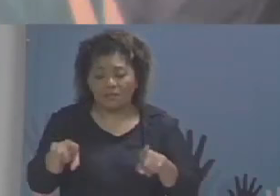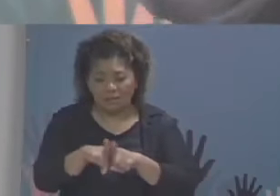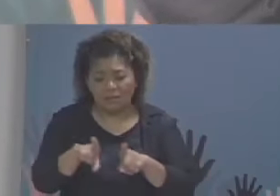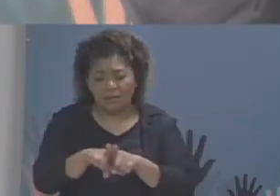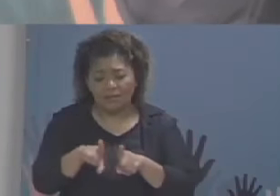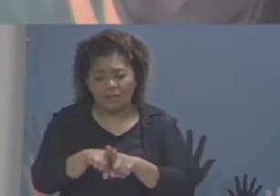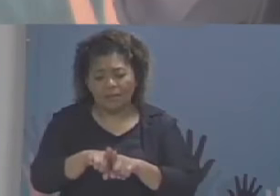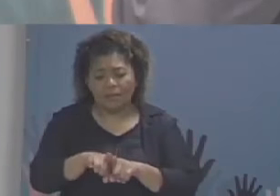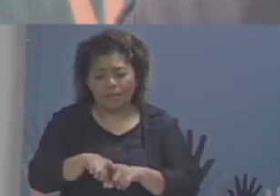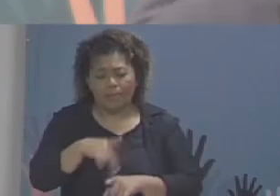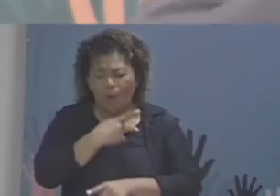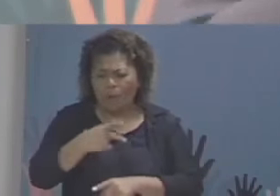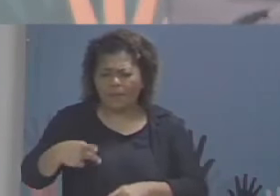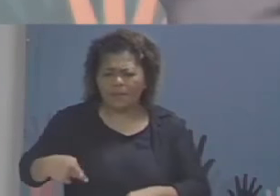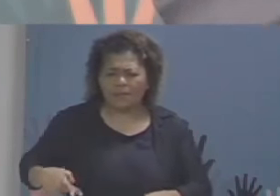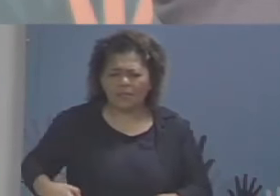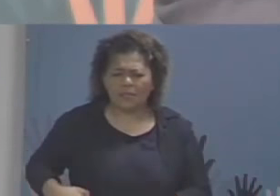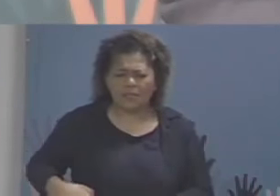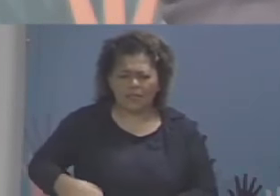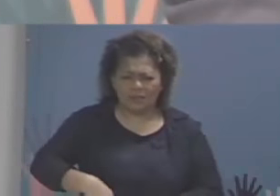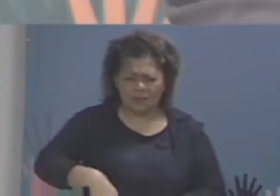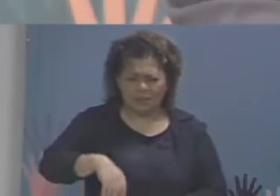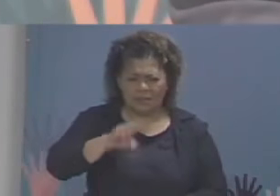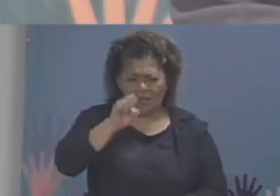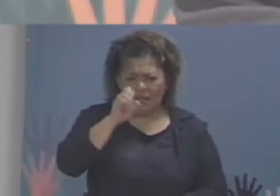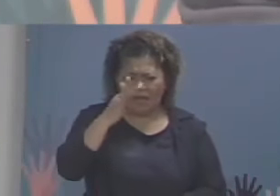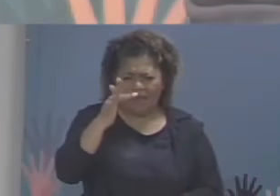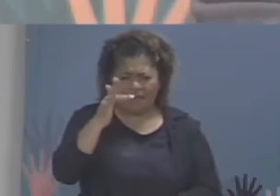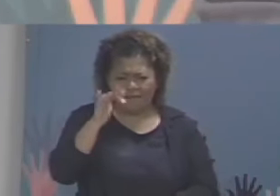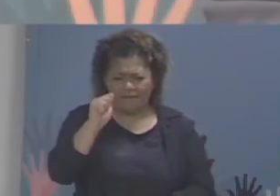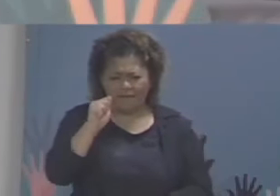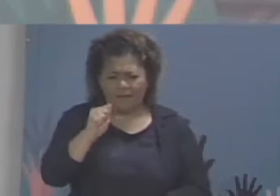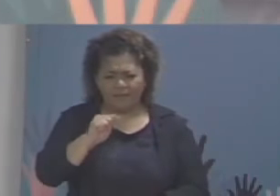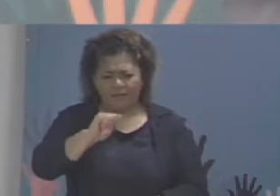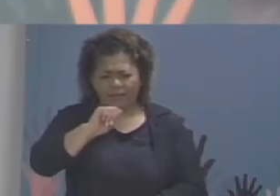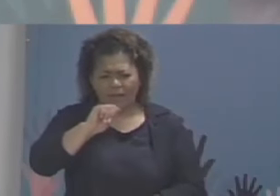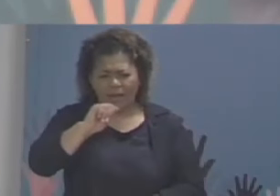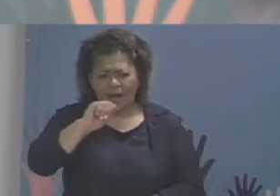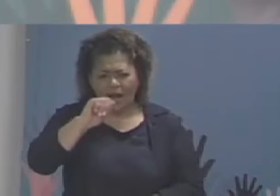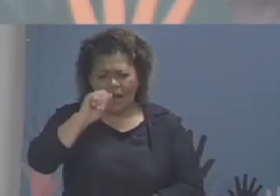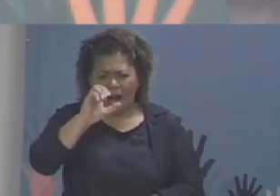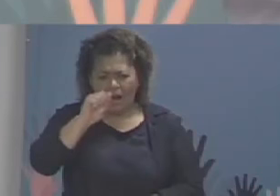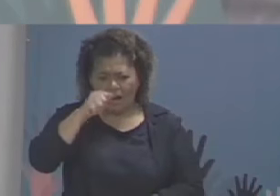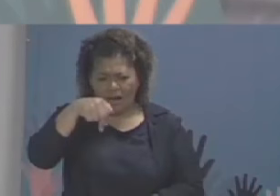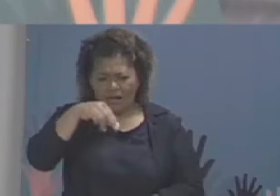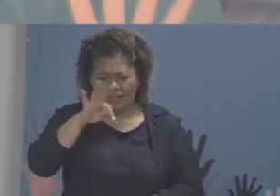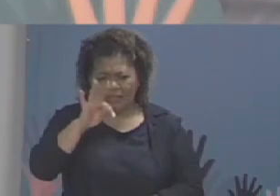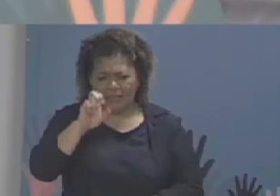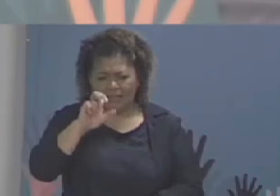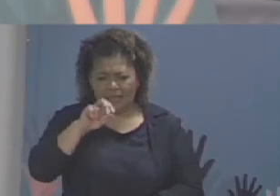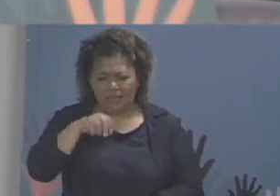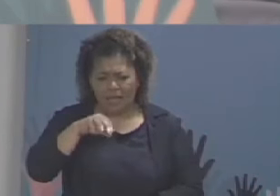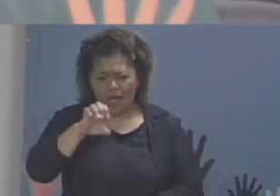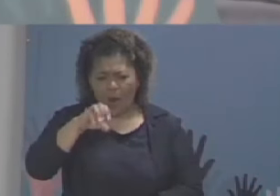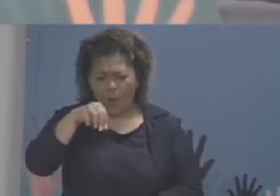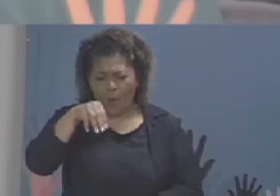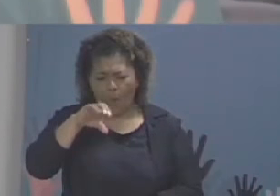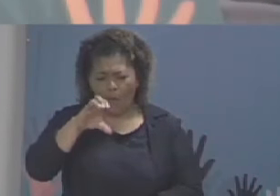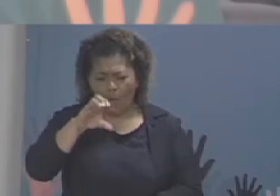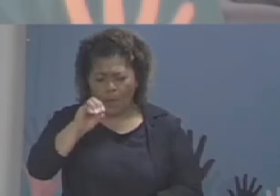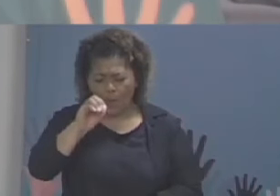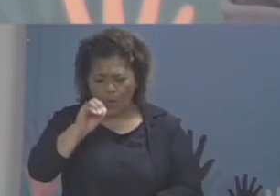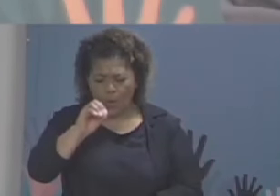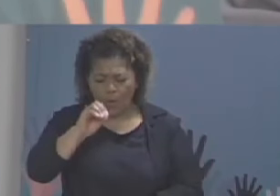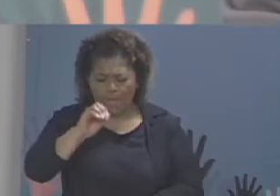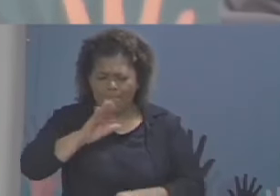da EFPA, o Telmo, que atualmente é o presidente das entidades, das federações das entidades da psicologia da Europa, que congrega mais de